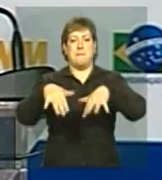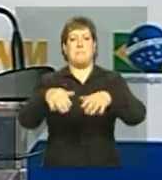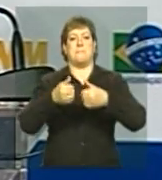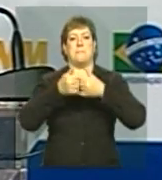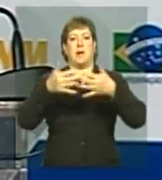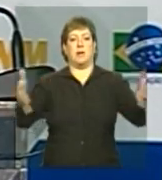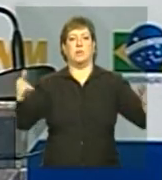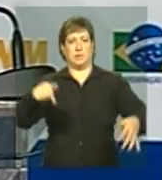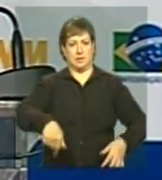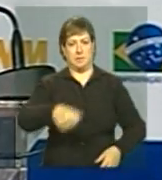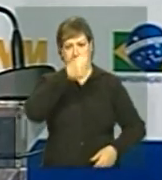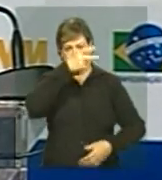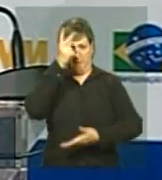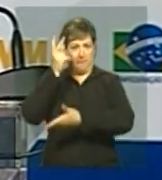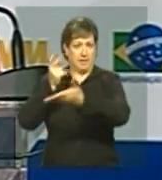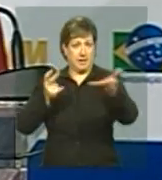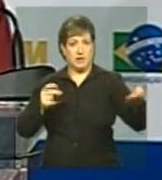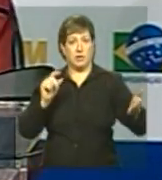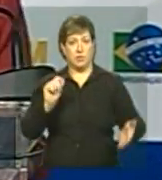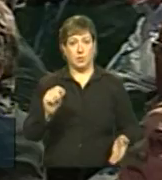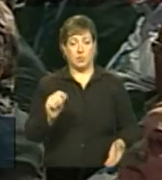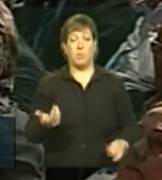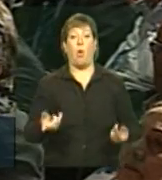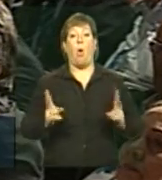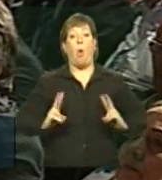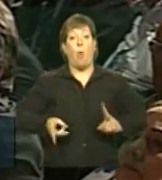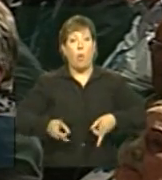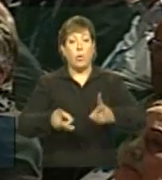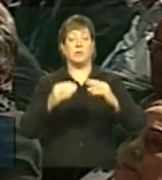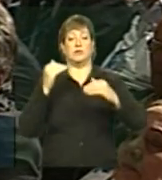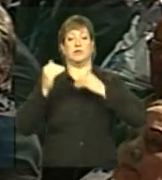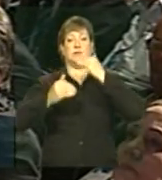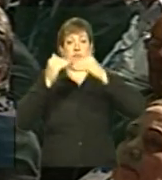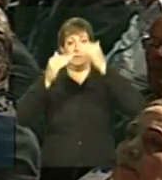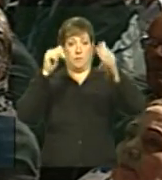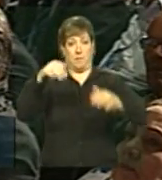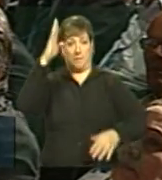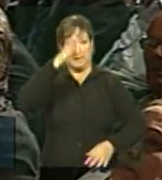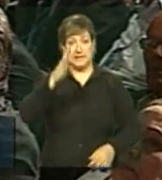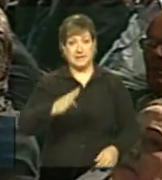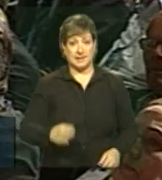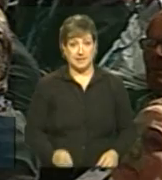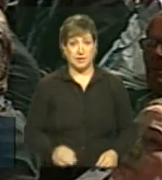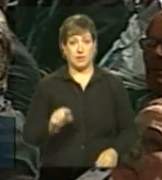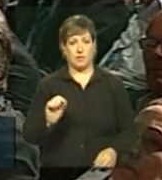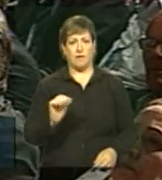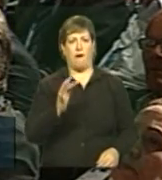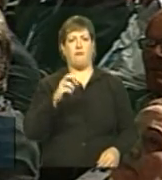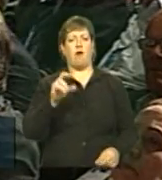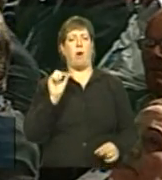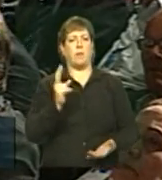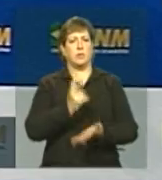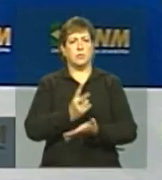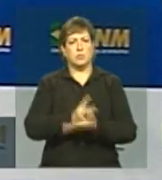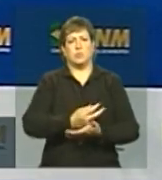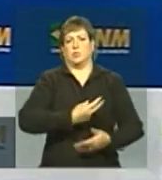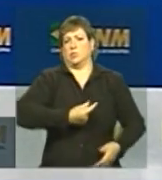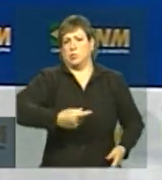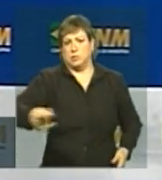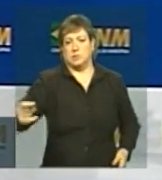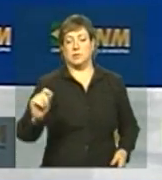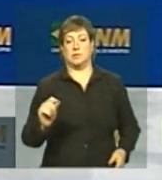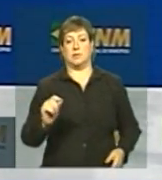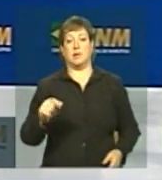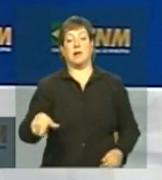dos prefeitos que a continuidade do desenvolvimento no Brasil, de forma sustentável, ou